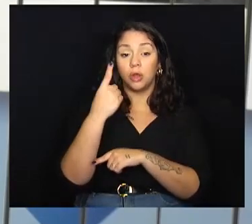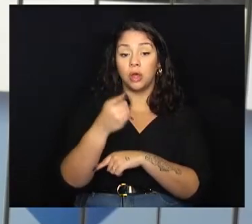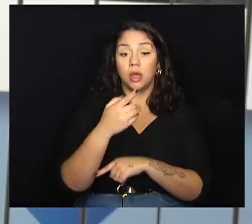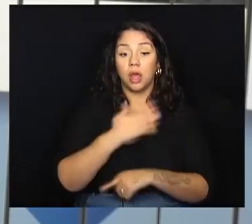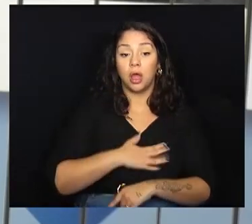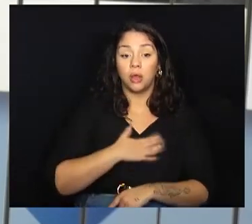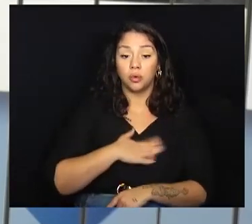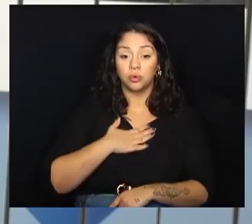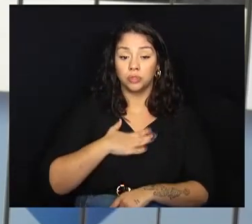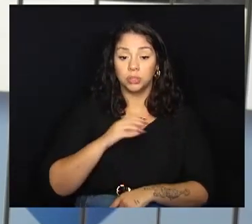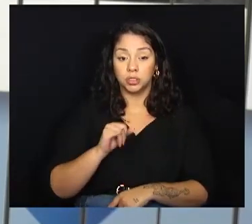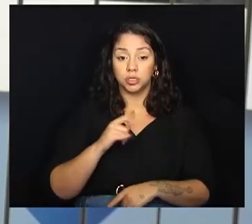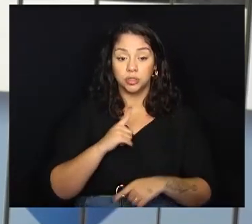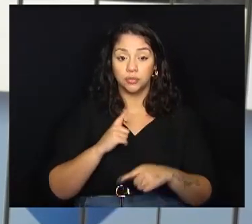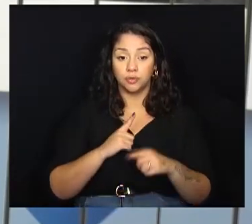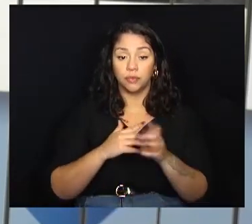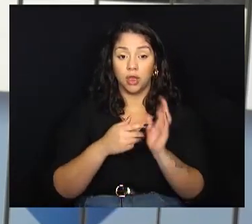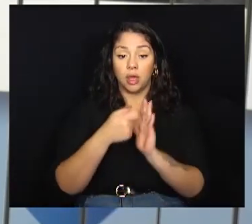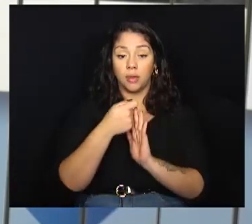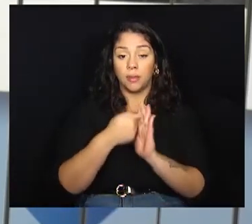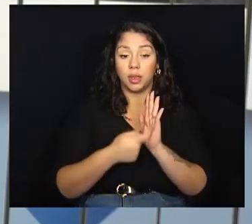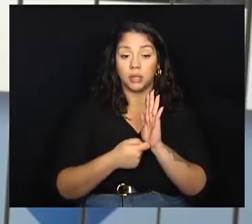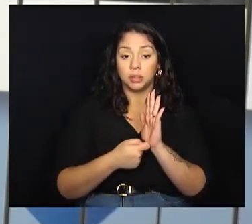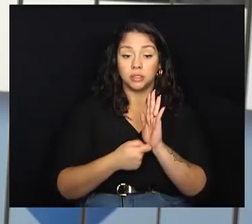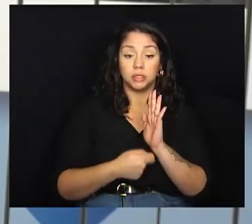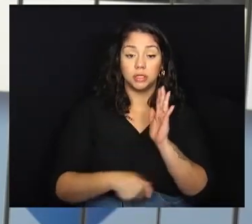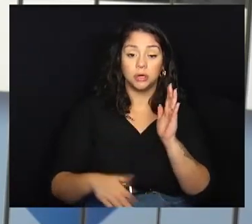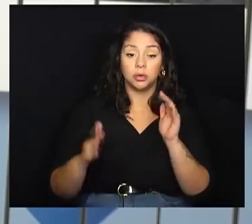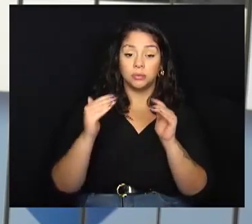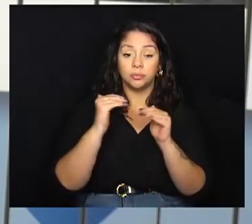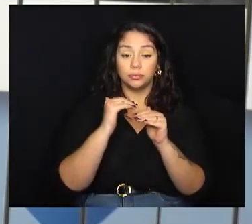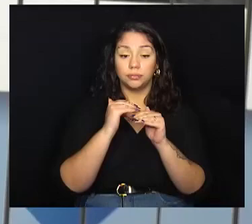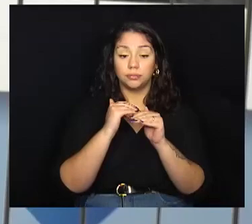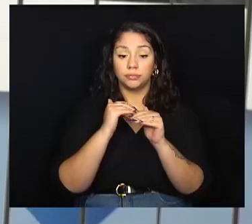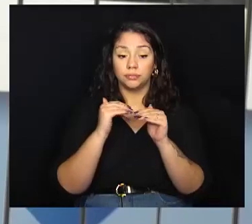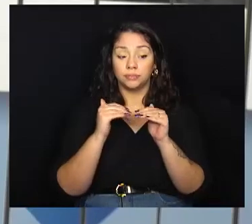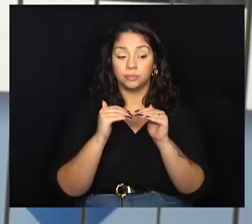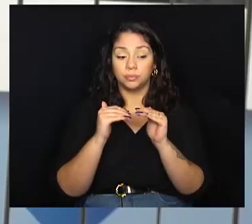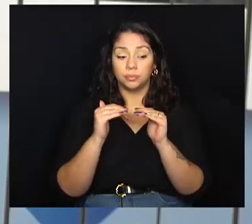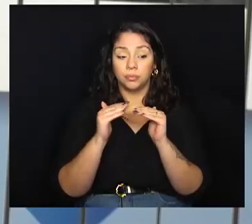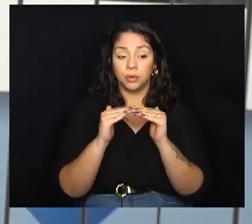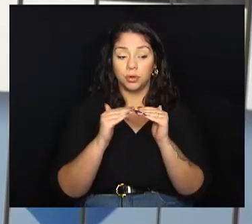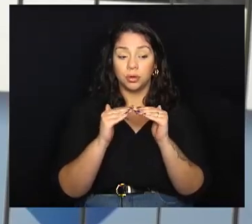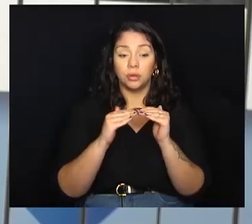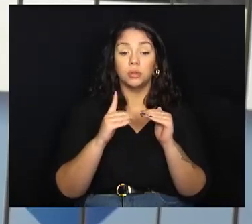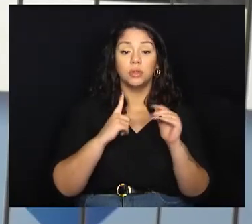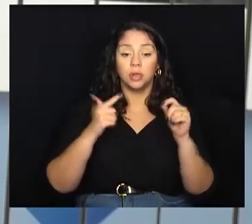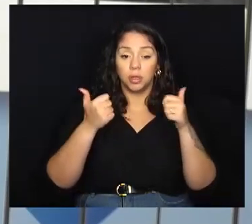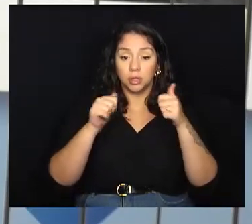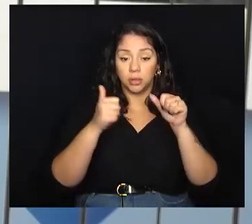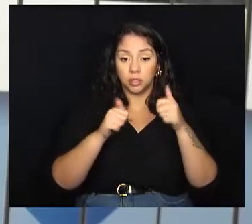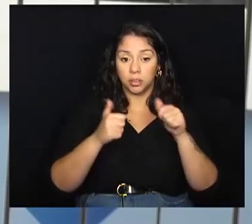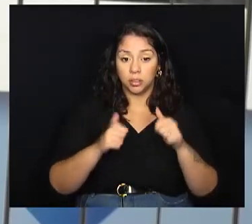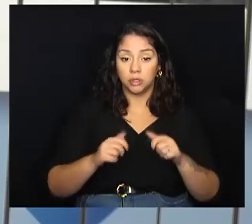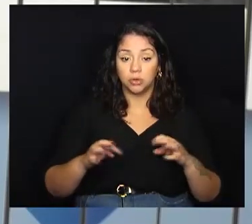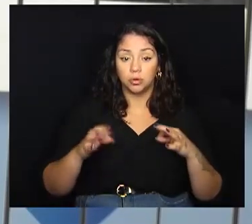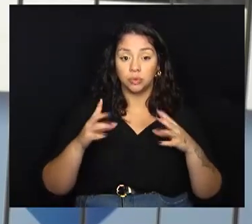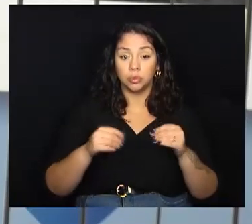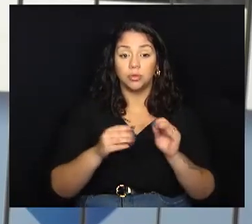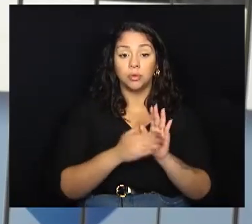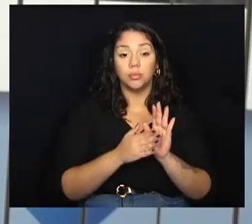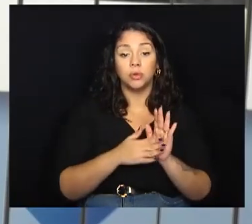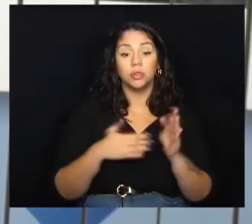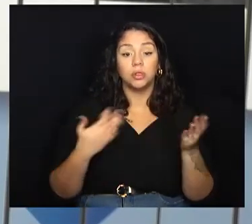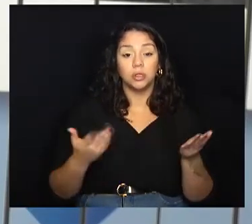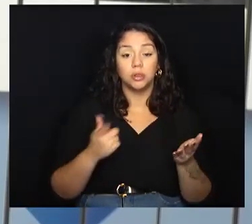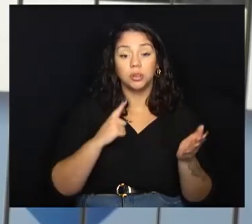parecer favorável pela Comissão de Constituição e Legalidade, que é a primeira, que analisa todas as propostas. Aí sim, a proposta vem